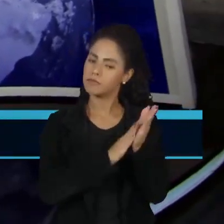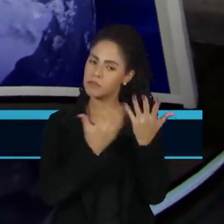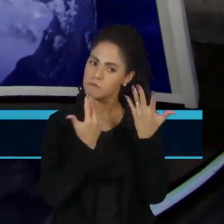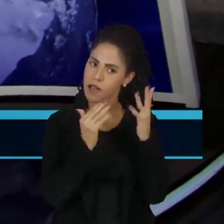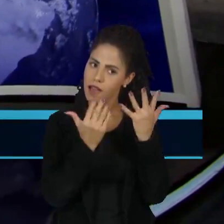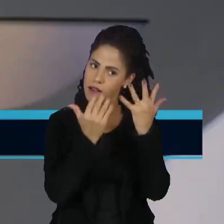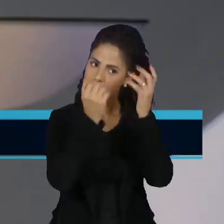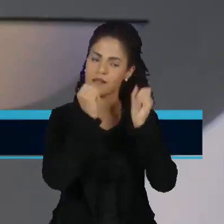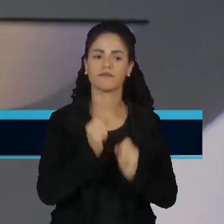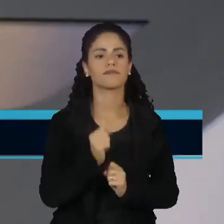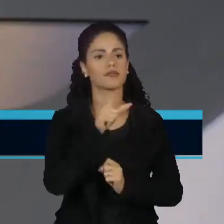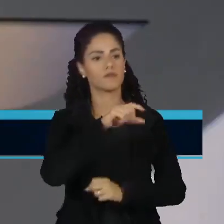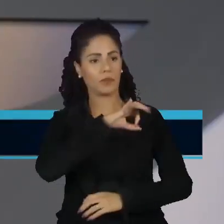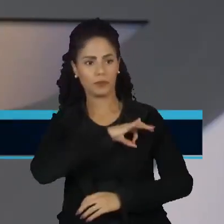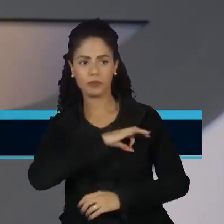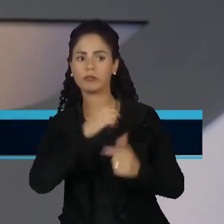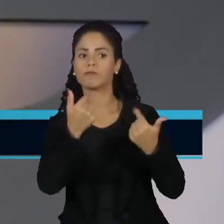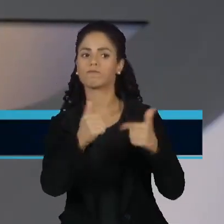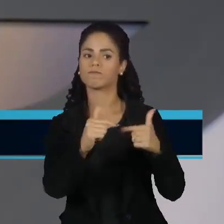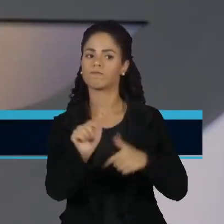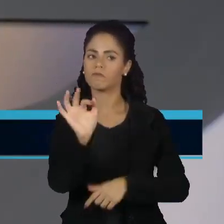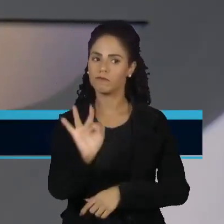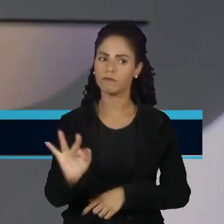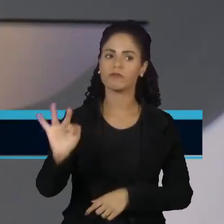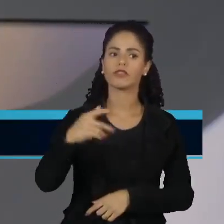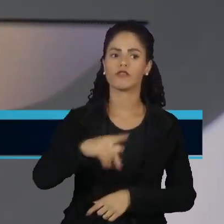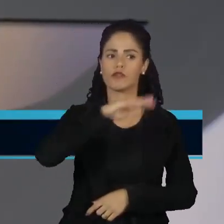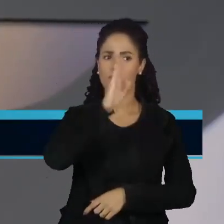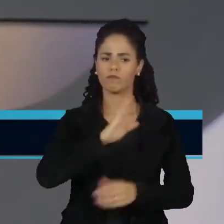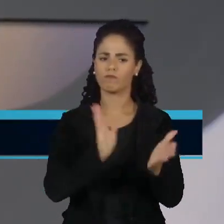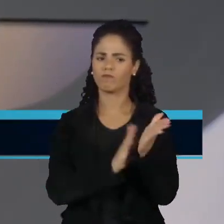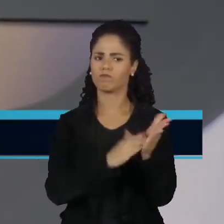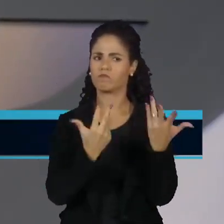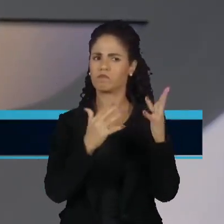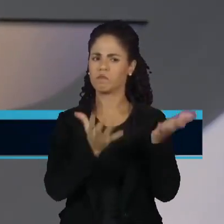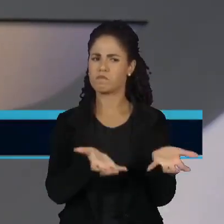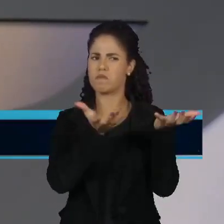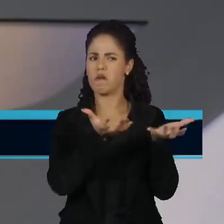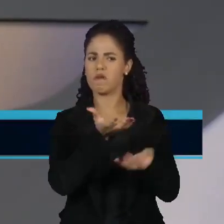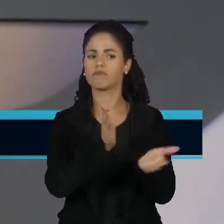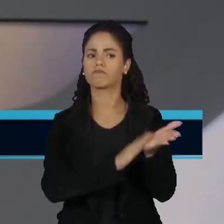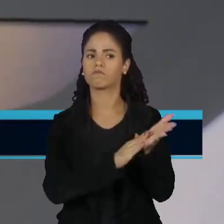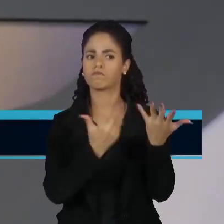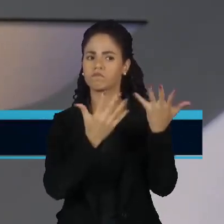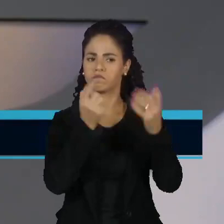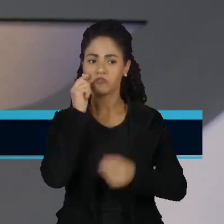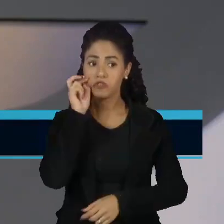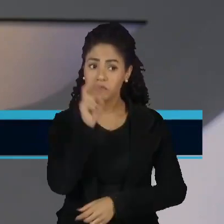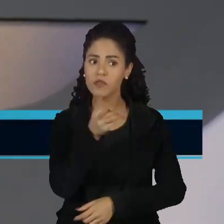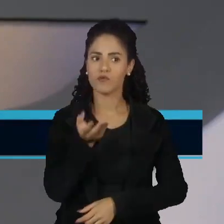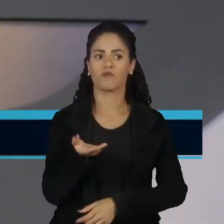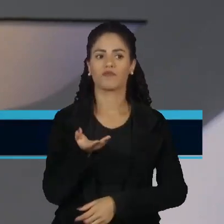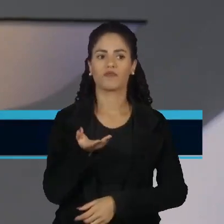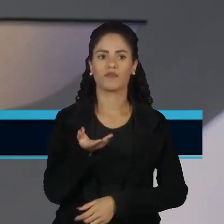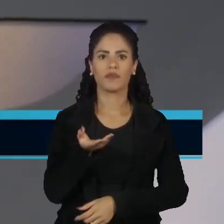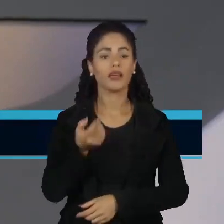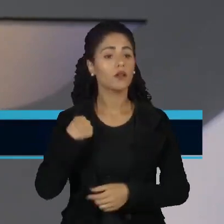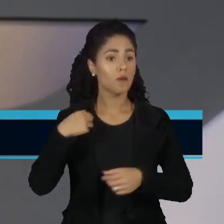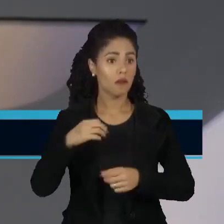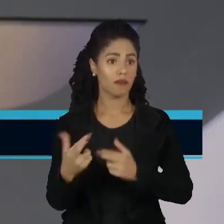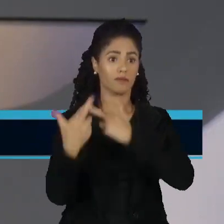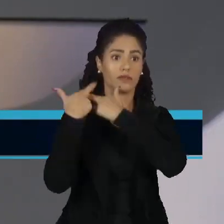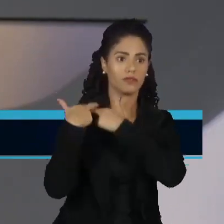Emerson, o trabalho da Polícia Federal brasileira, que é muito competente e que mostrou essa competência. Quer dizer, o papel da